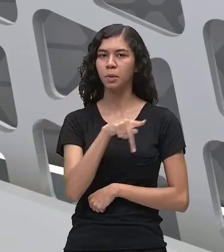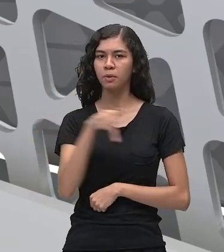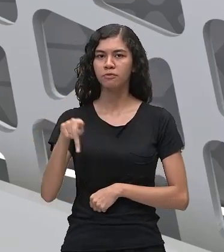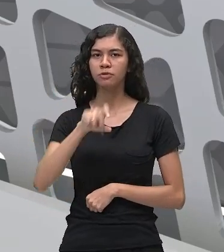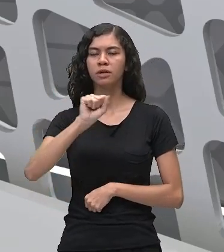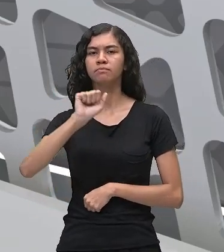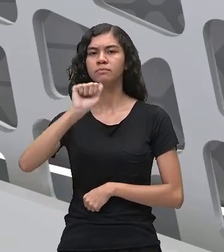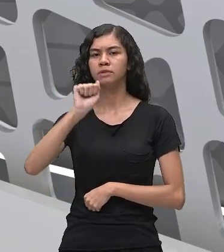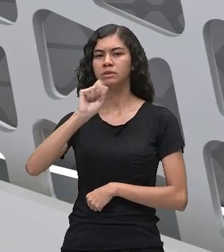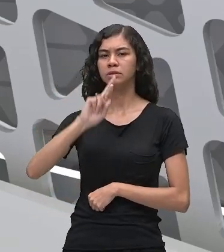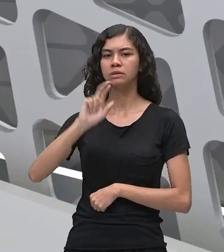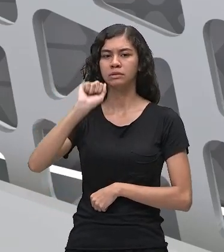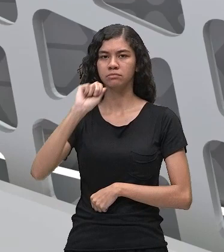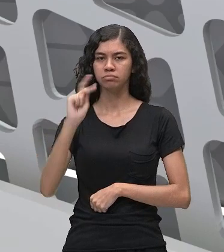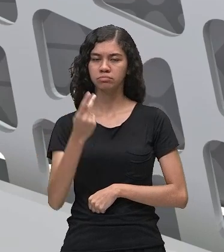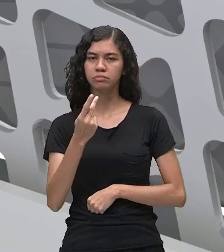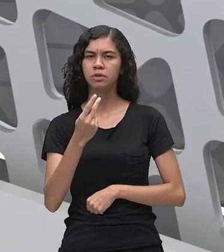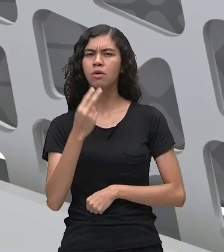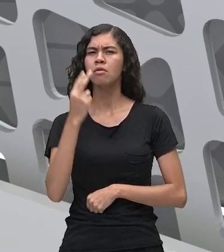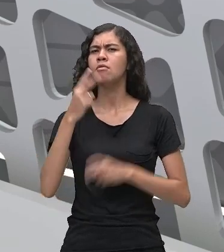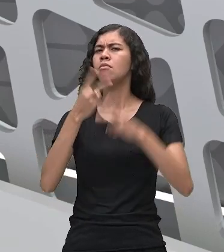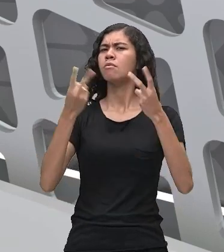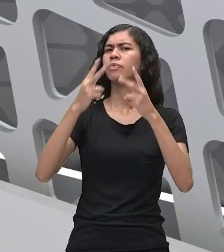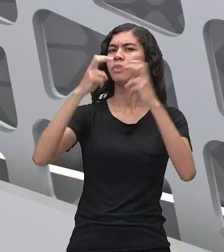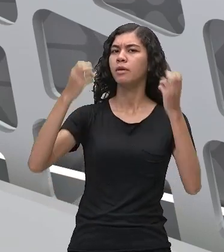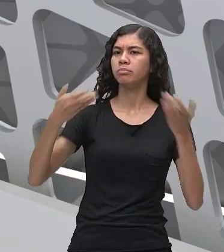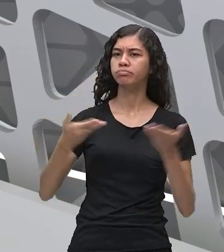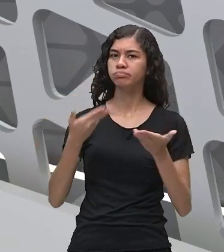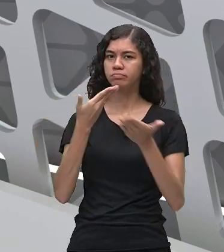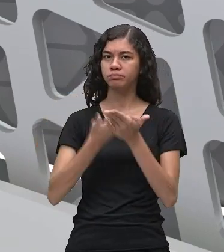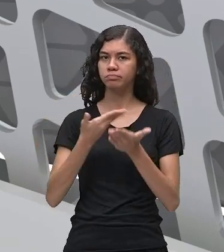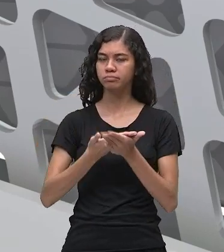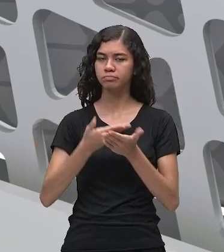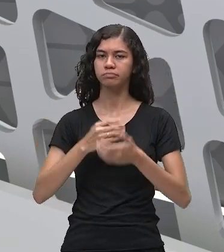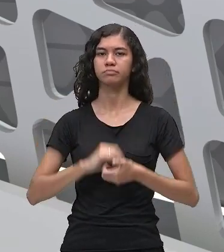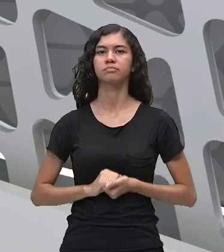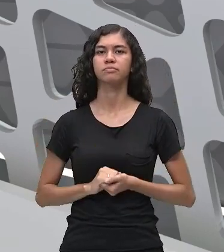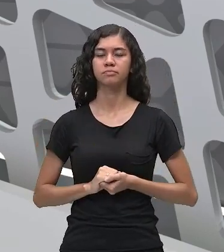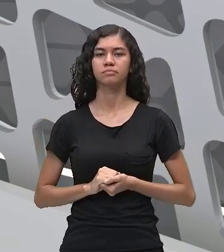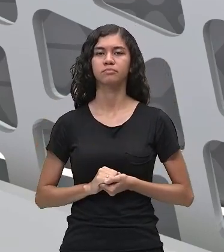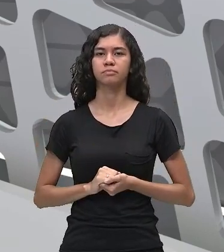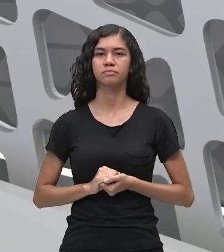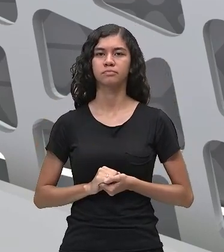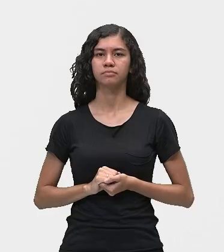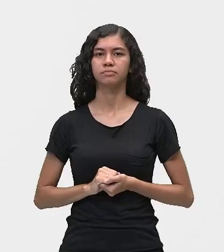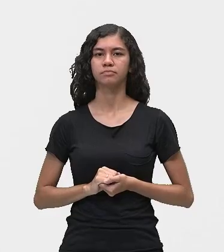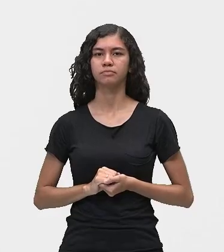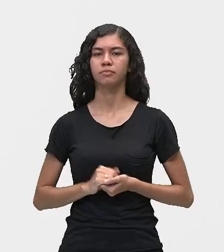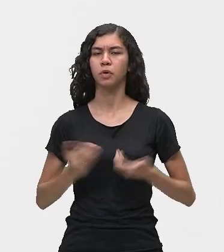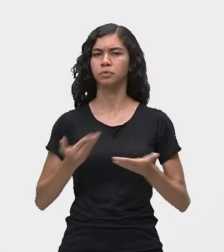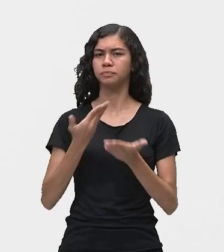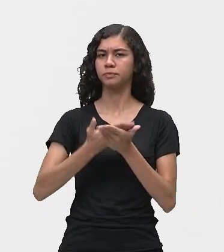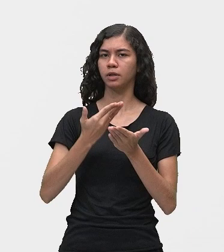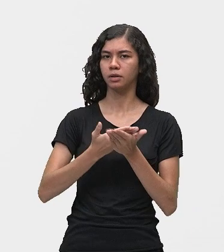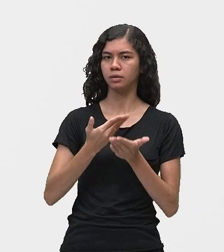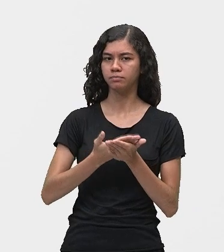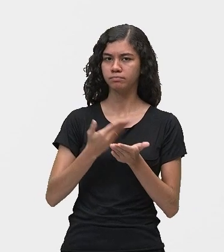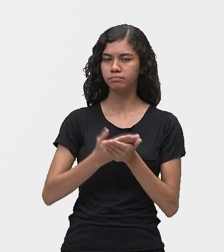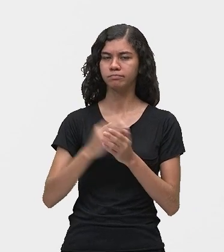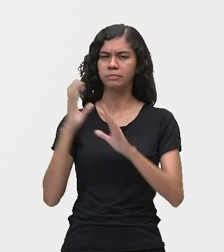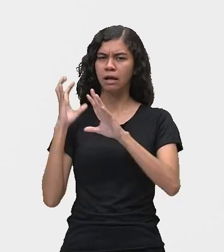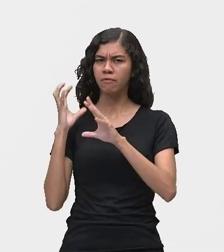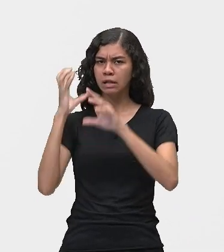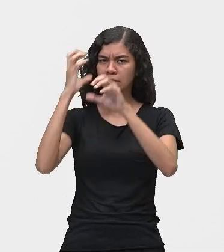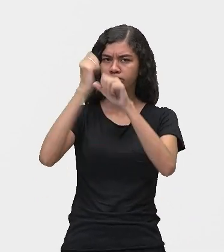dar uma olhada aí o que a gente vai estudar hoje. Hoje é a nossa aula de revisão